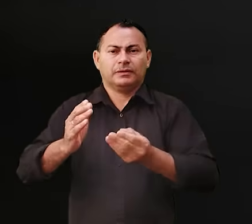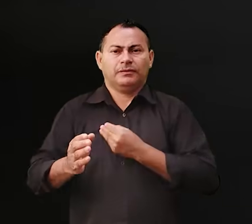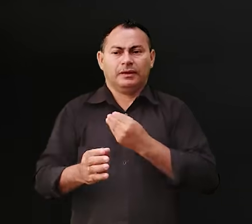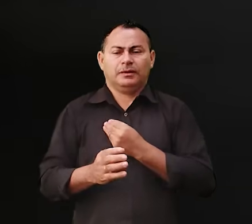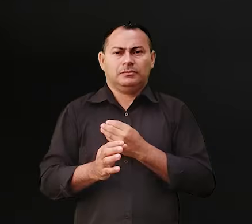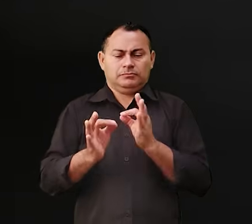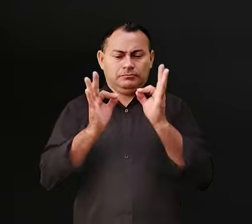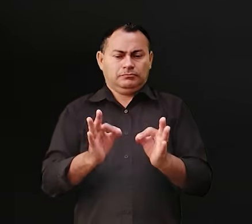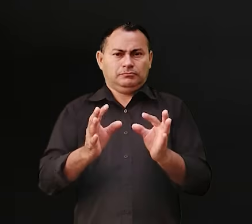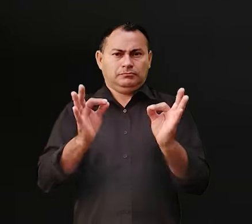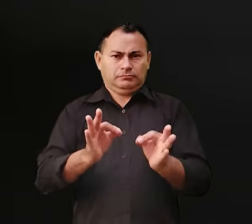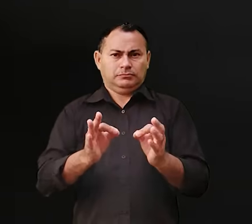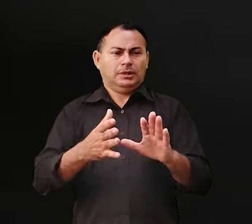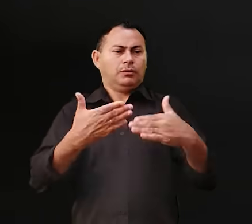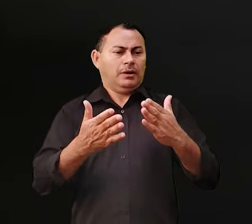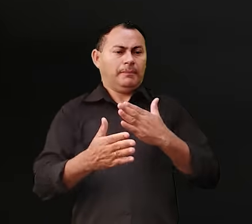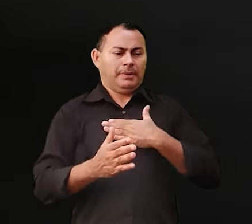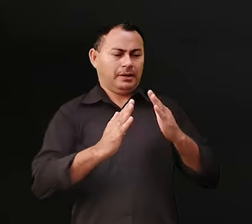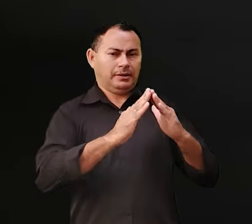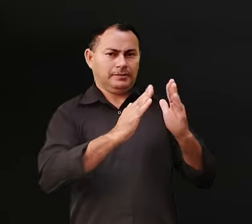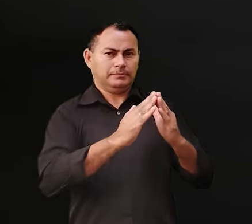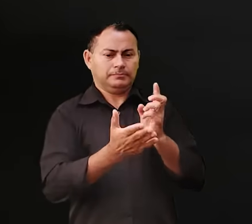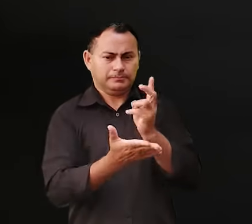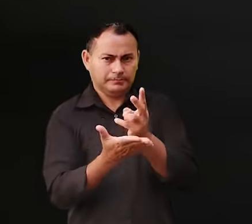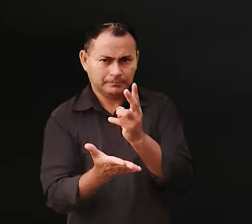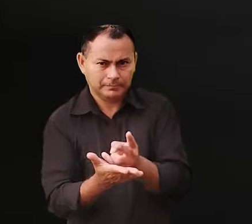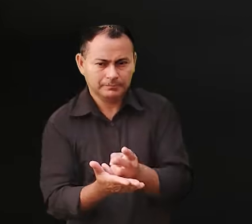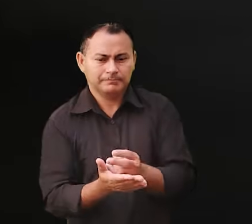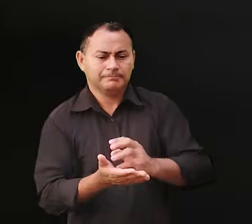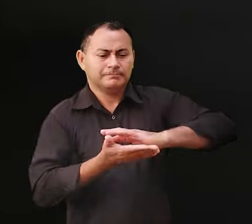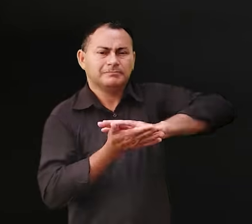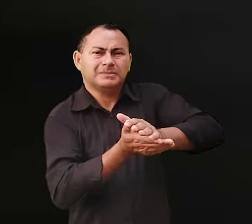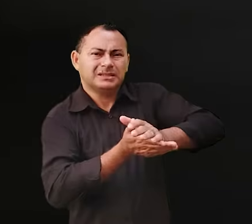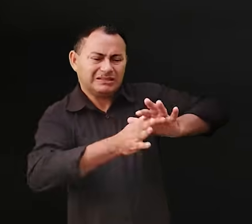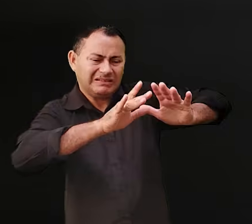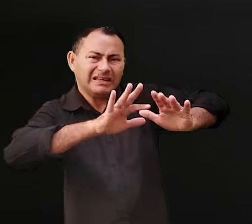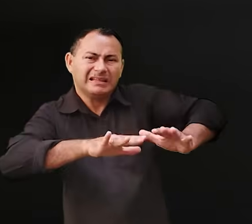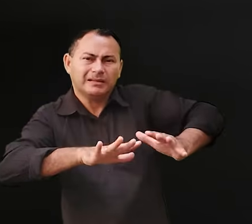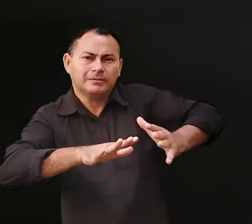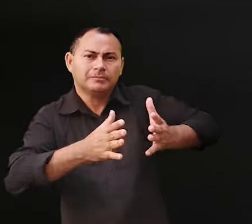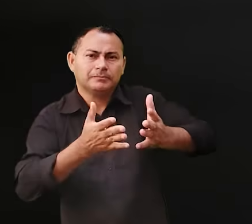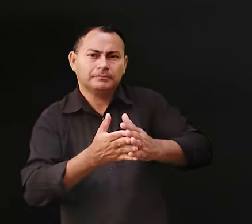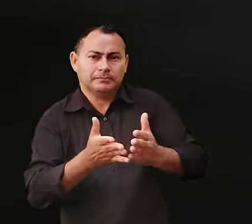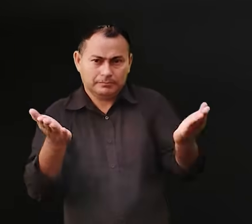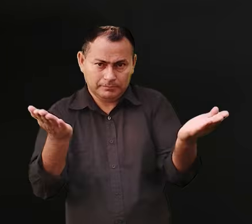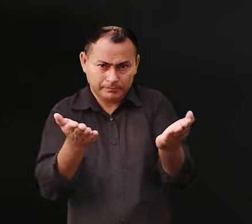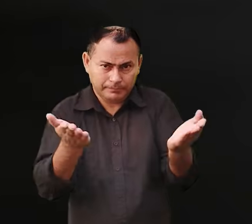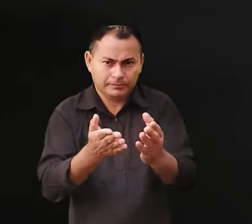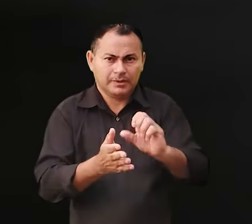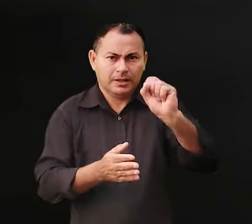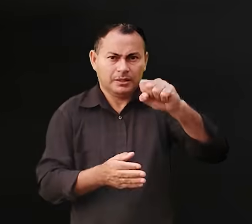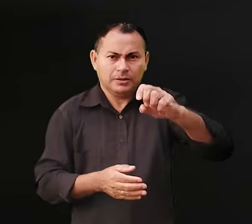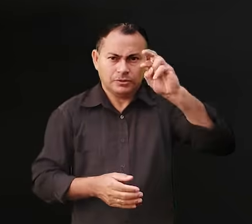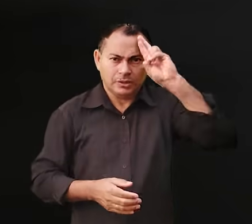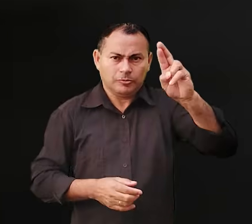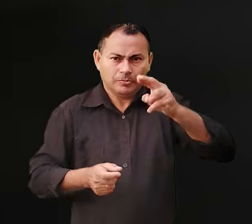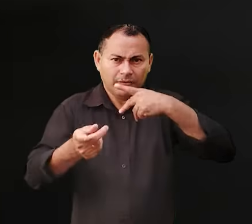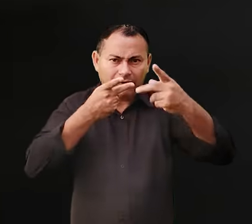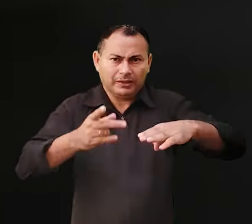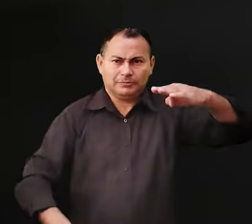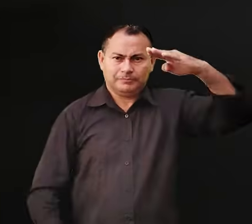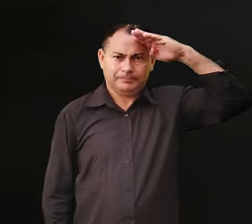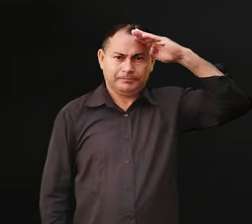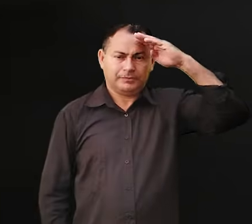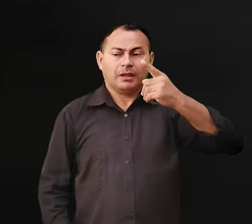em casas de fino acabamento, enquanto a minha casa continua destruída? Agora, assim diz o Senhor